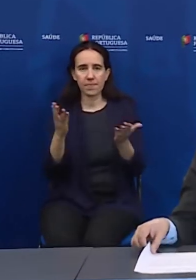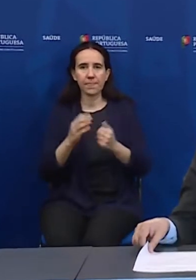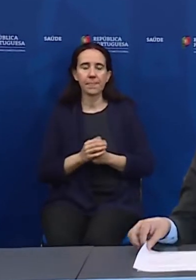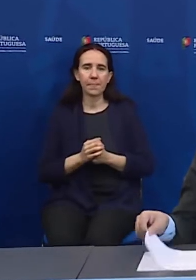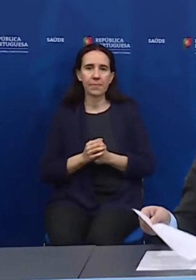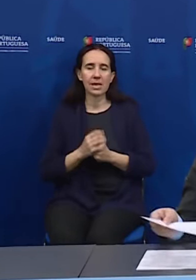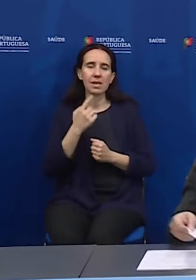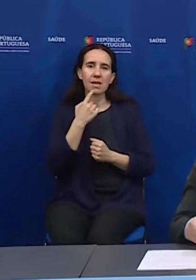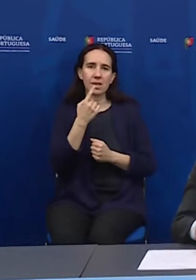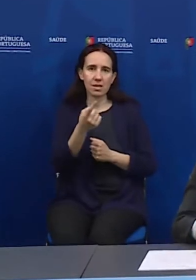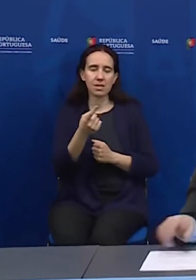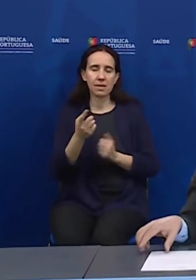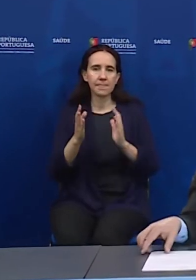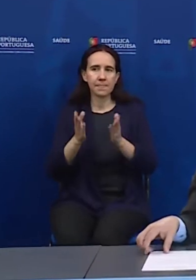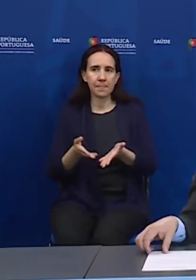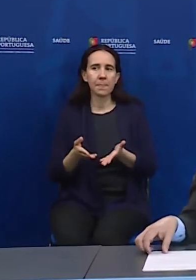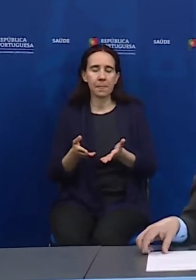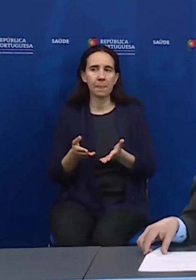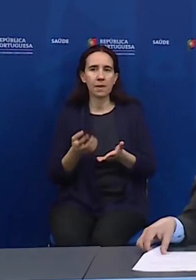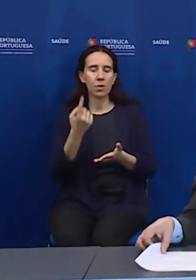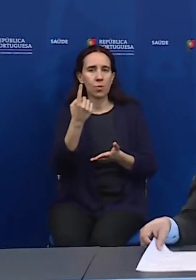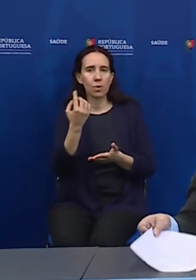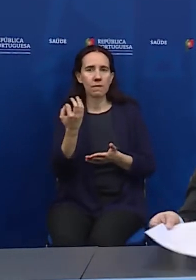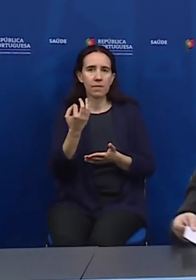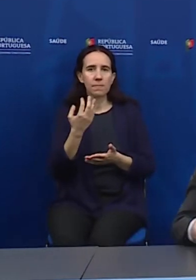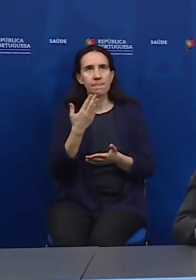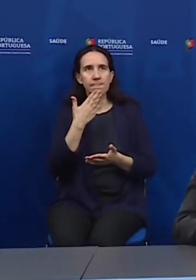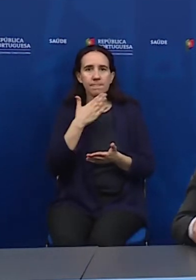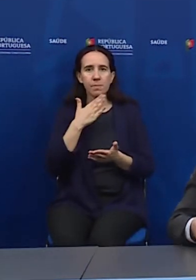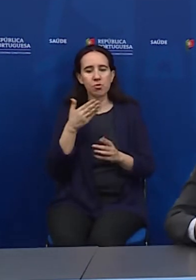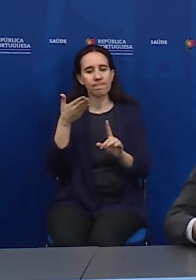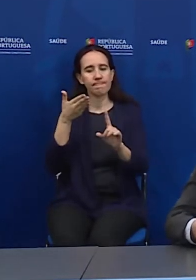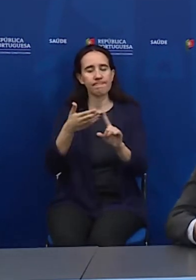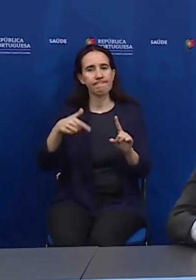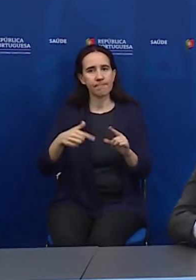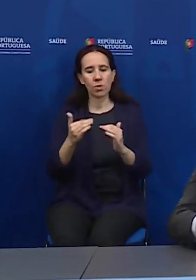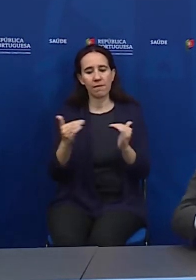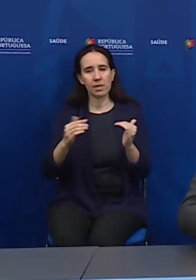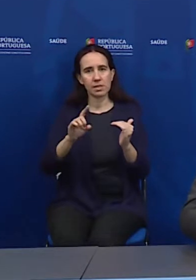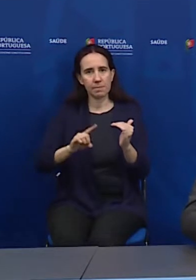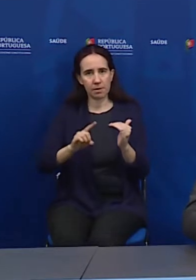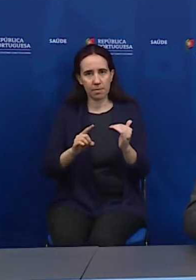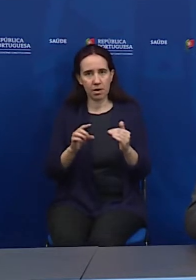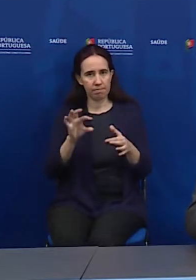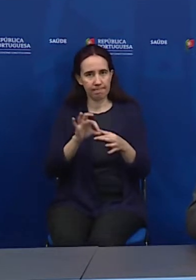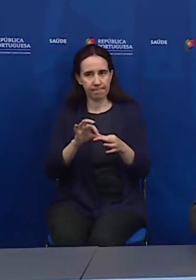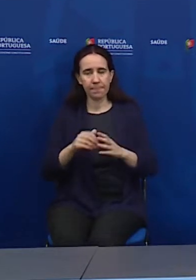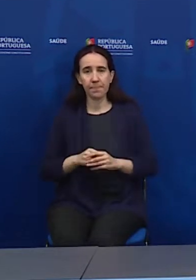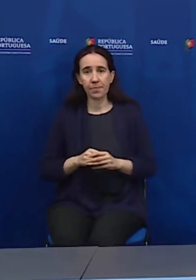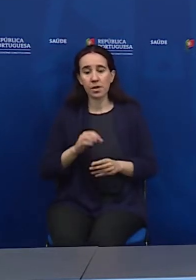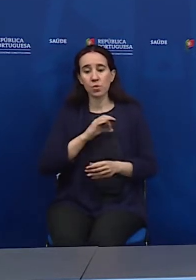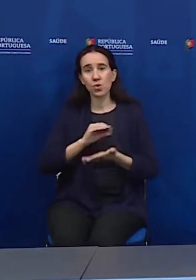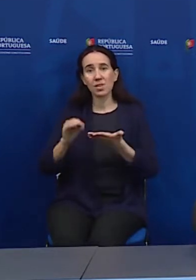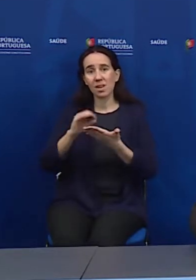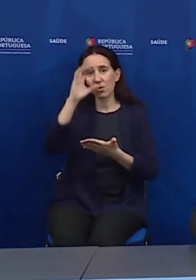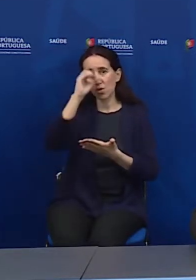Deixem-me dizer uma questão, ou pelo menos abordar nesta primeira fase uma questão. Conforme disse o